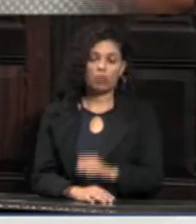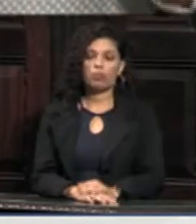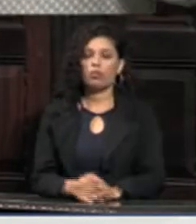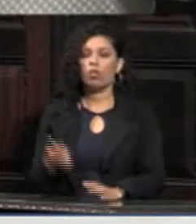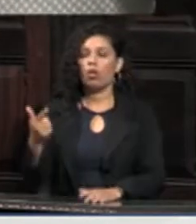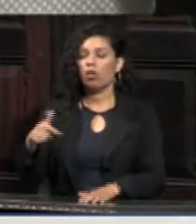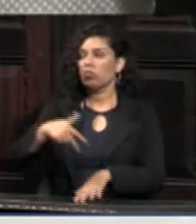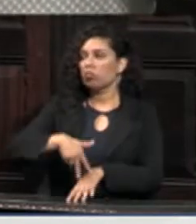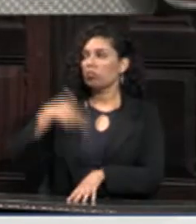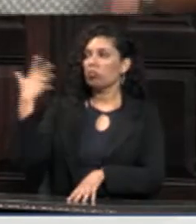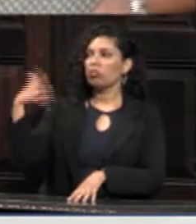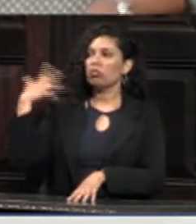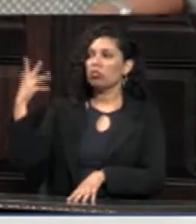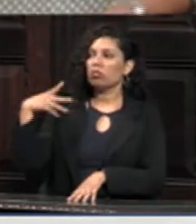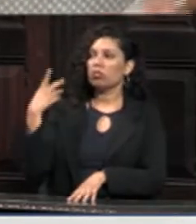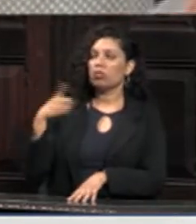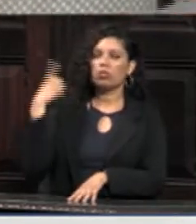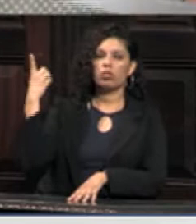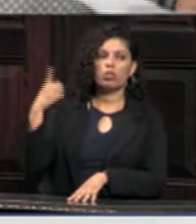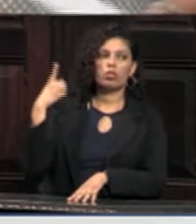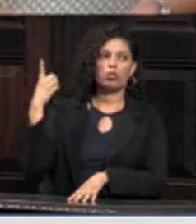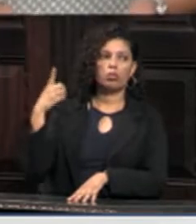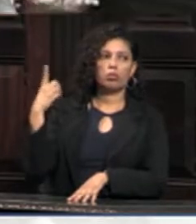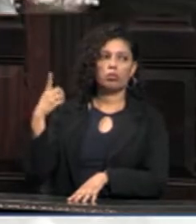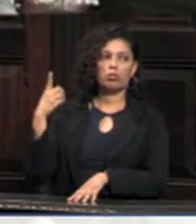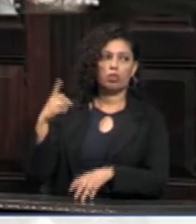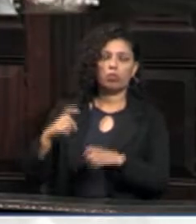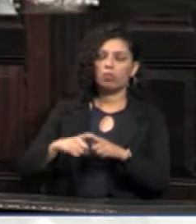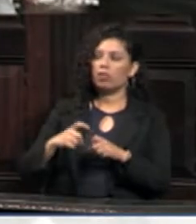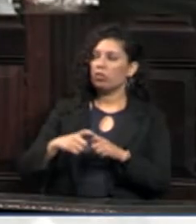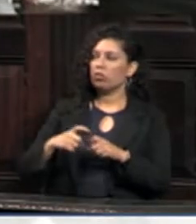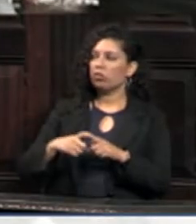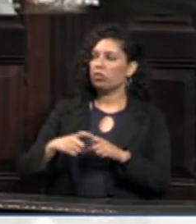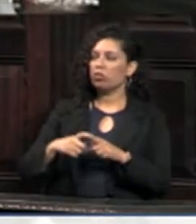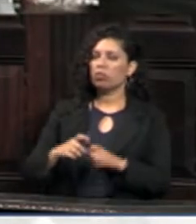Próximo orador inscrito é o nome do deputado doutor Julianelli.